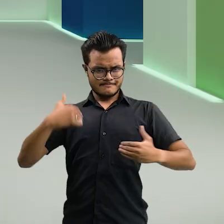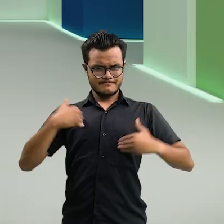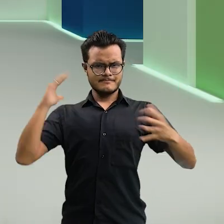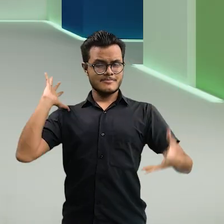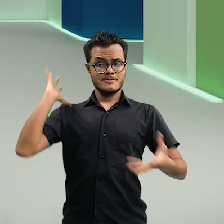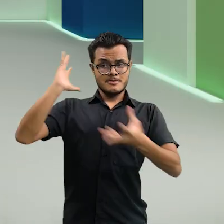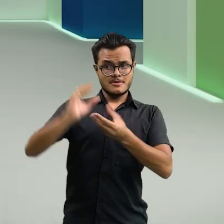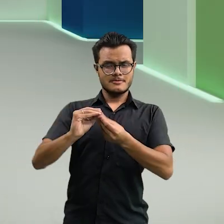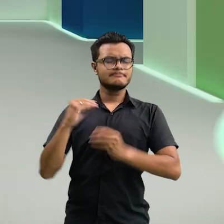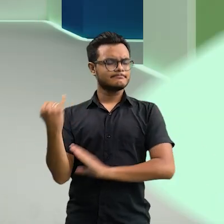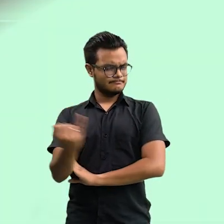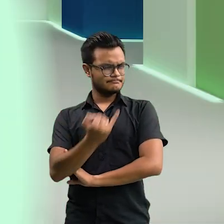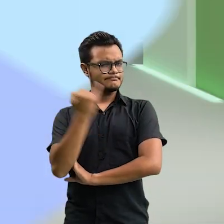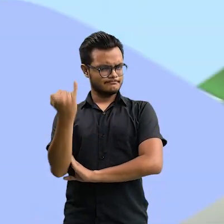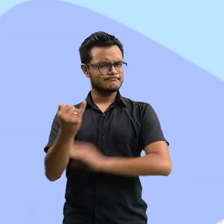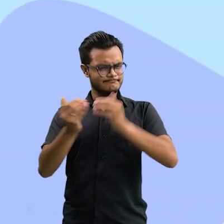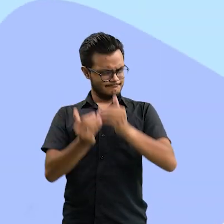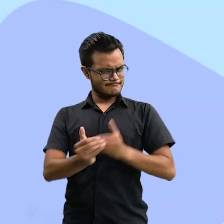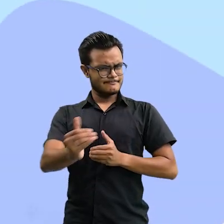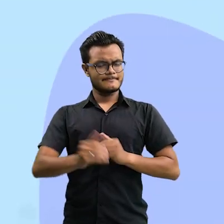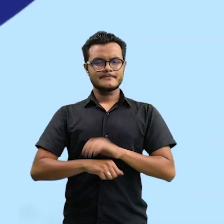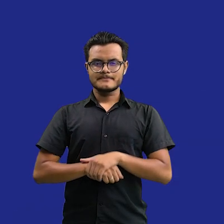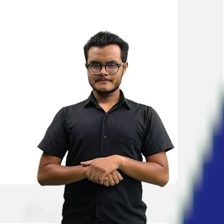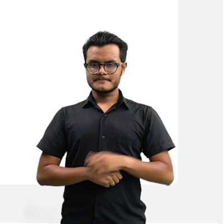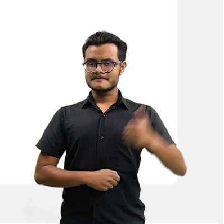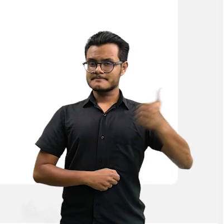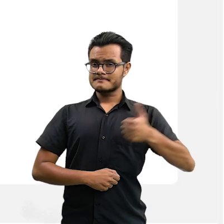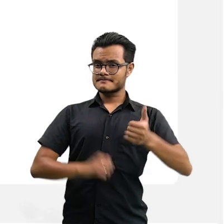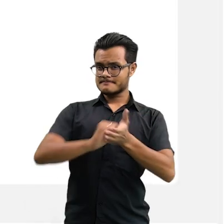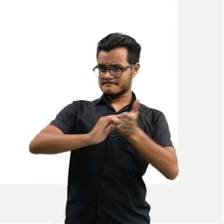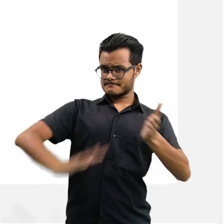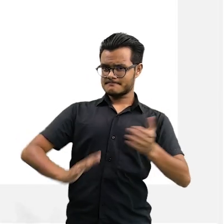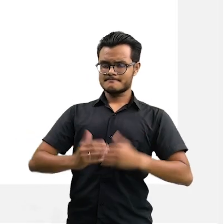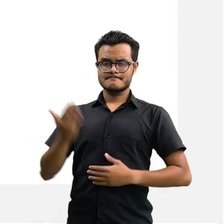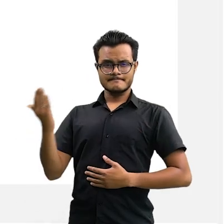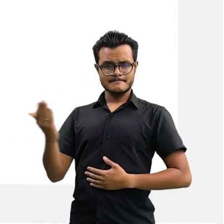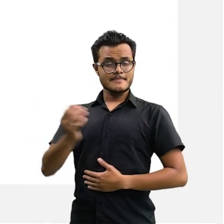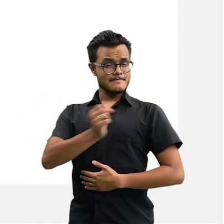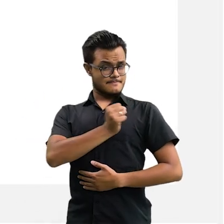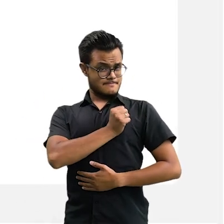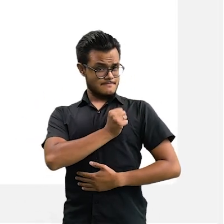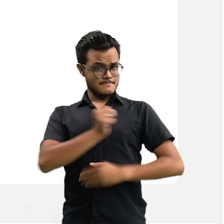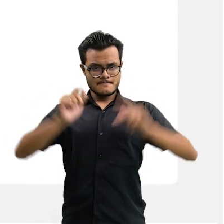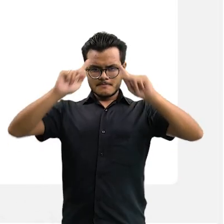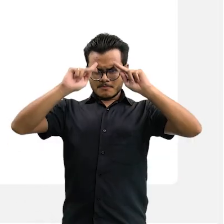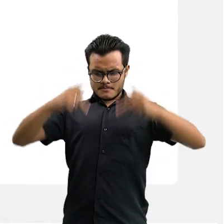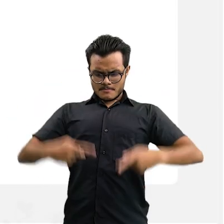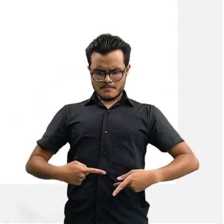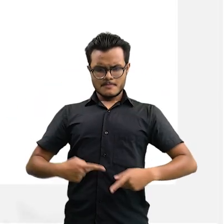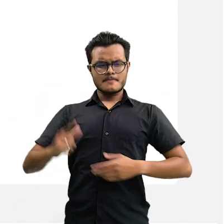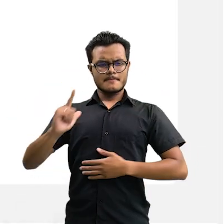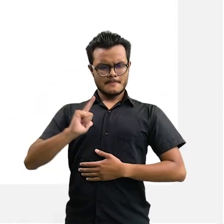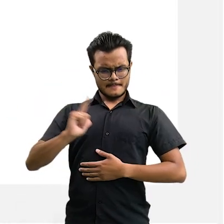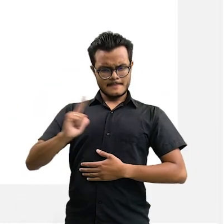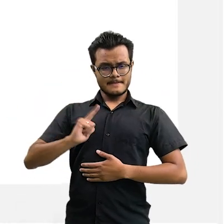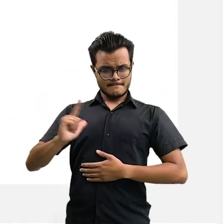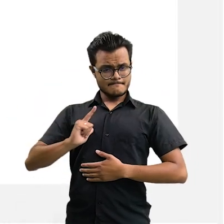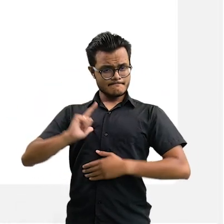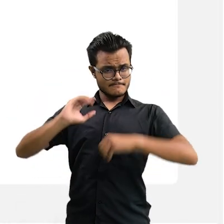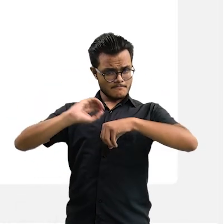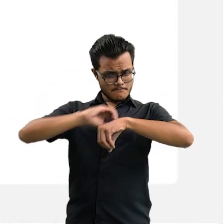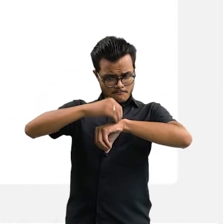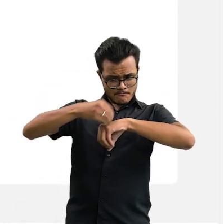revisão daquelas, vem comigo. Primeira questão, o sistema cardiovascular humano é constituído por estruturas